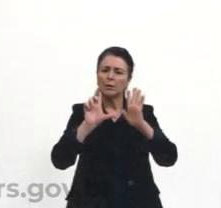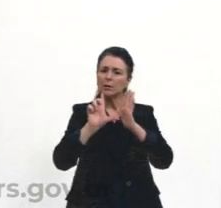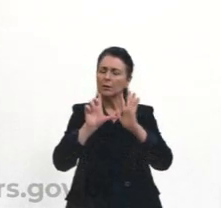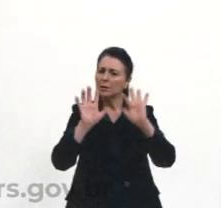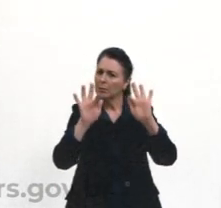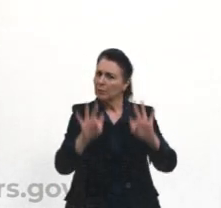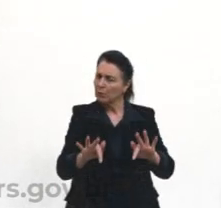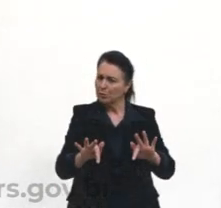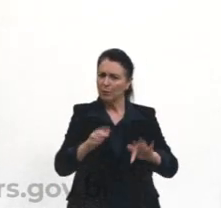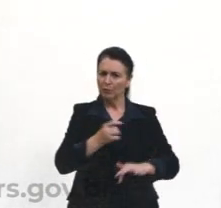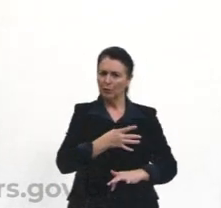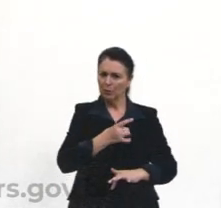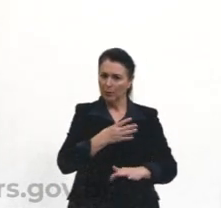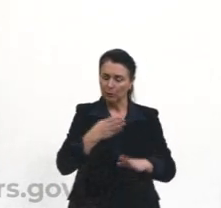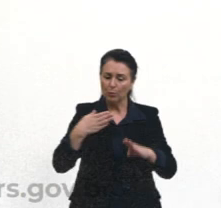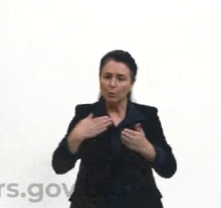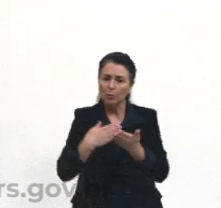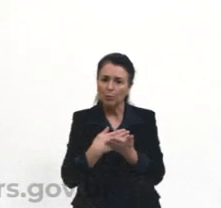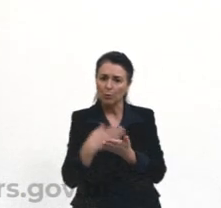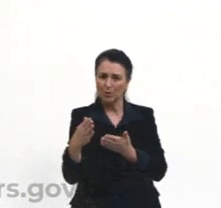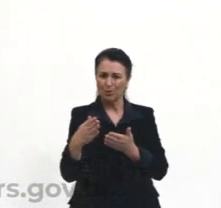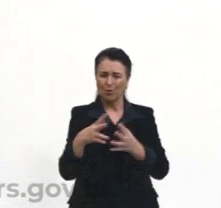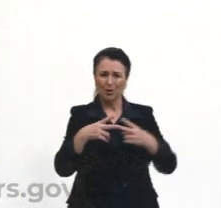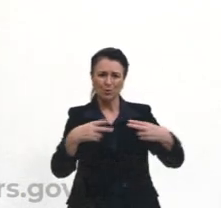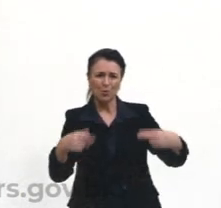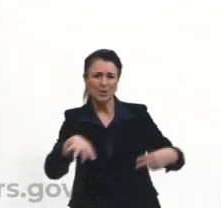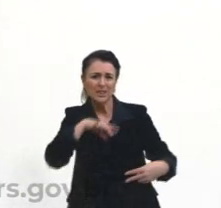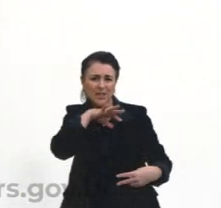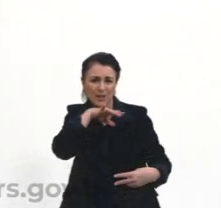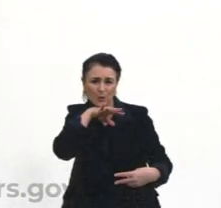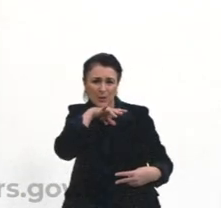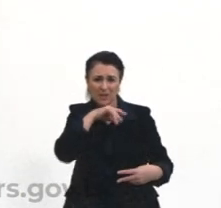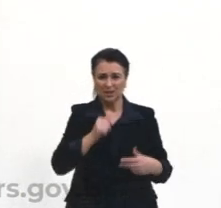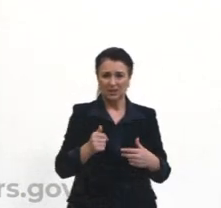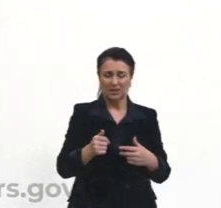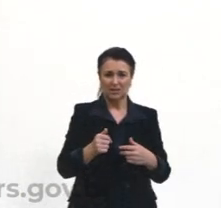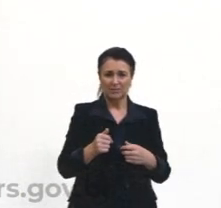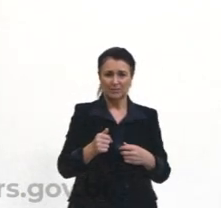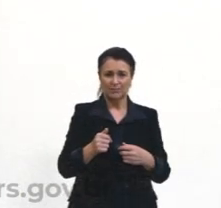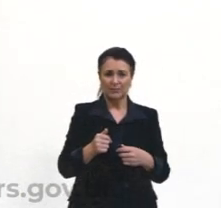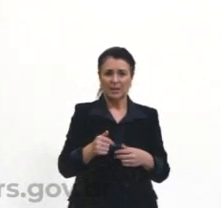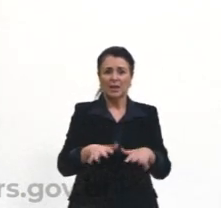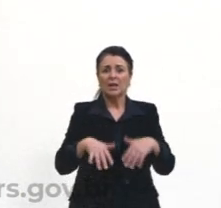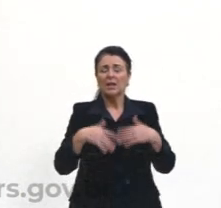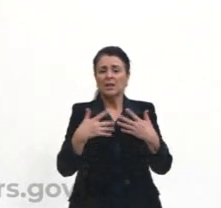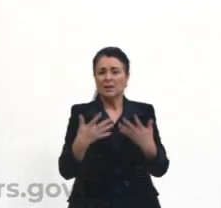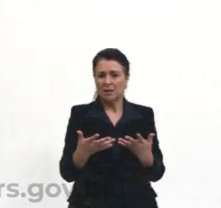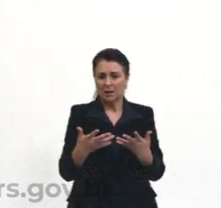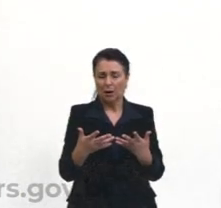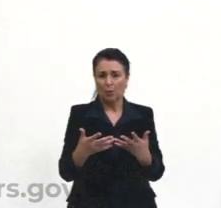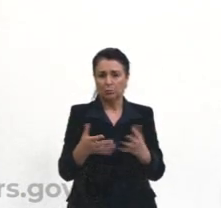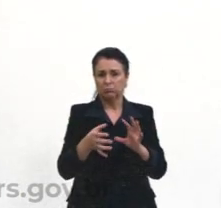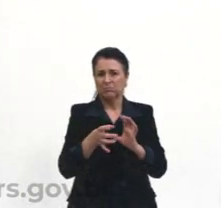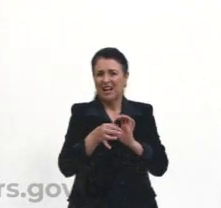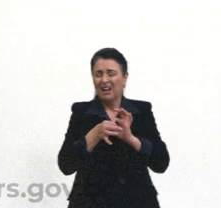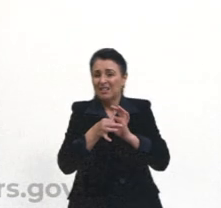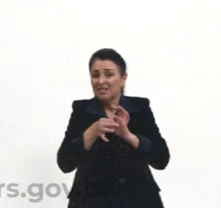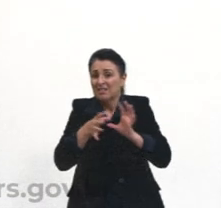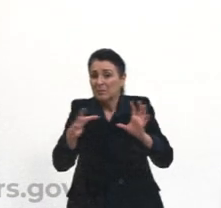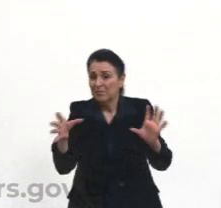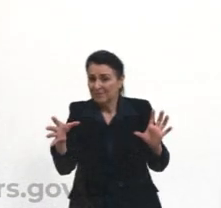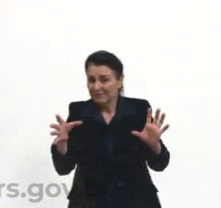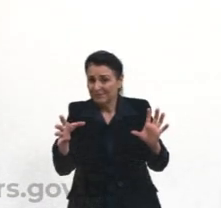espíritos introduziram-se os males pelos quais a prosperidade tem predileção isto é a libertinagem